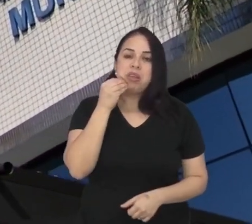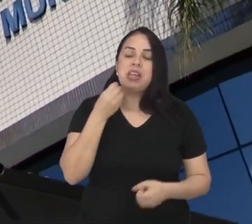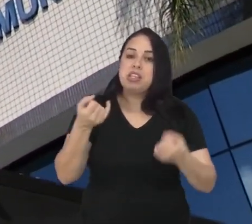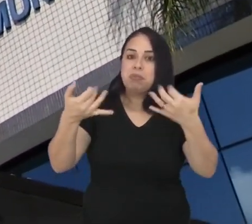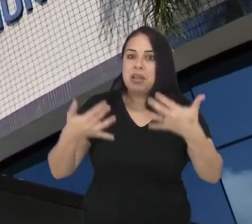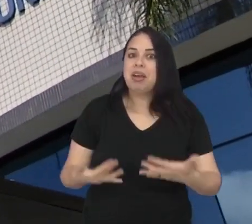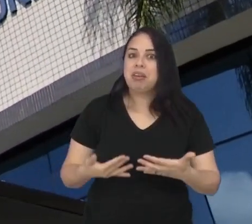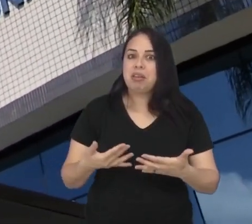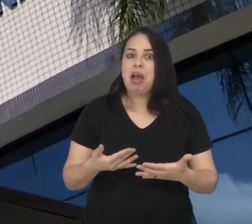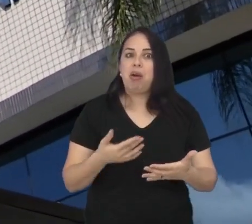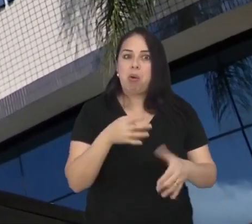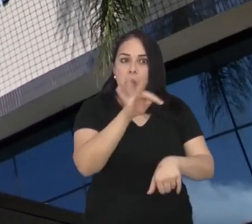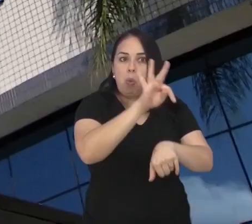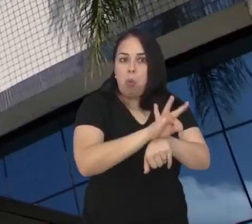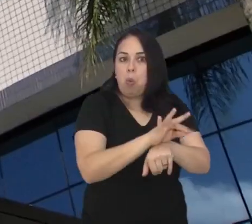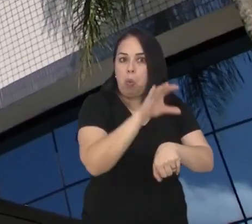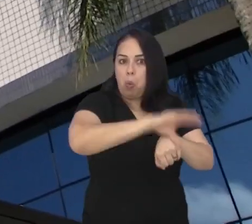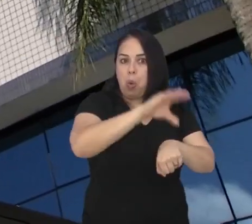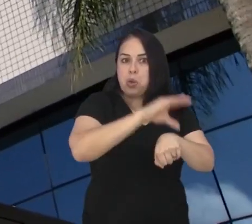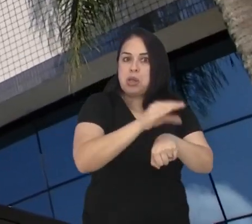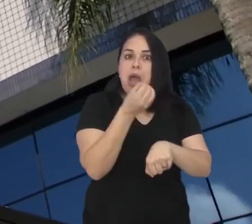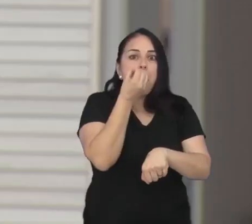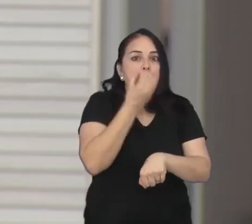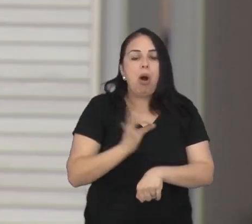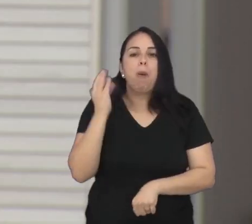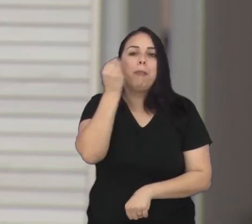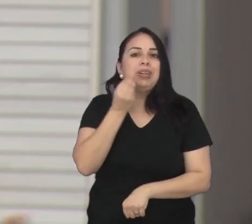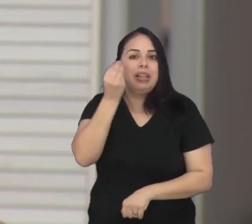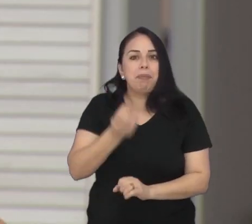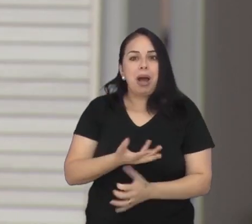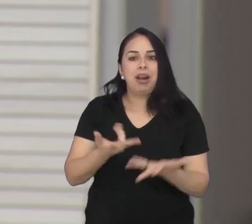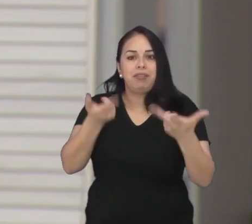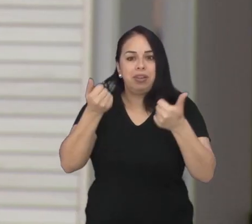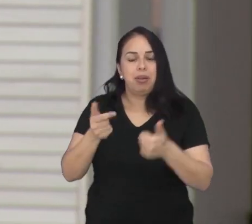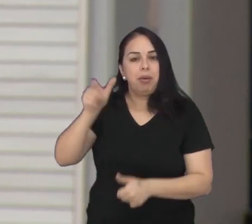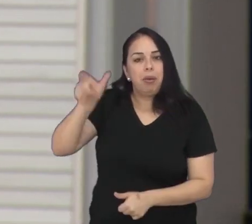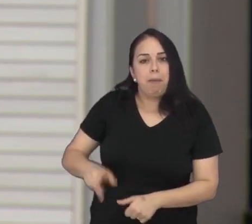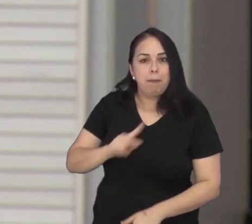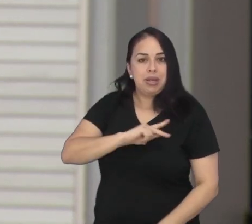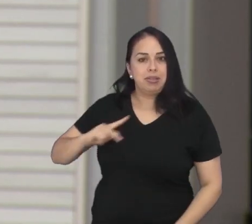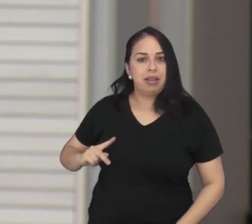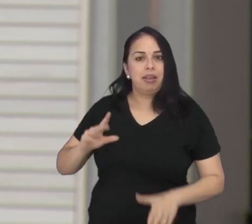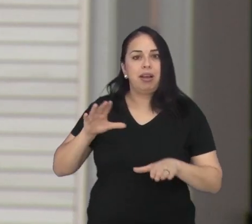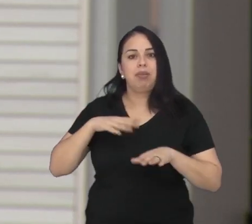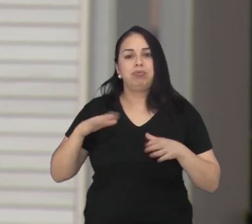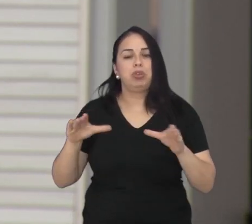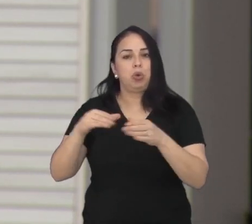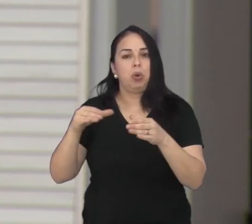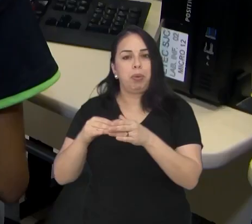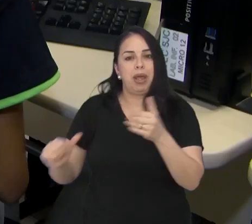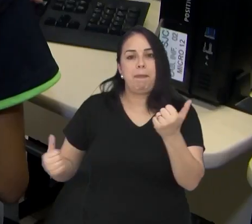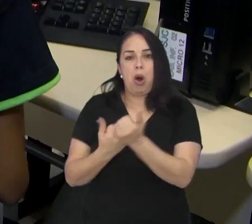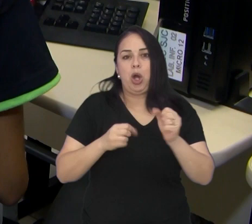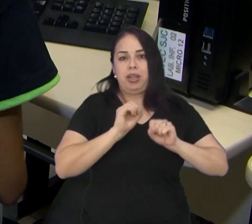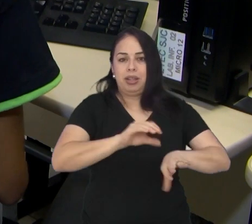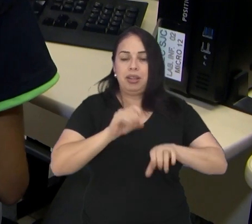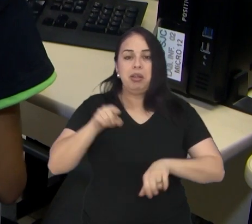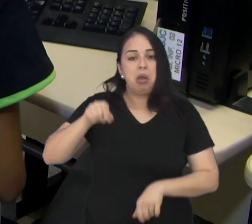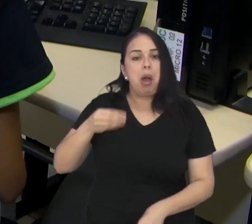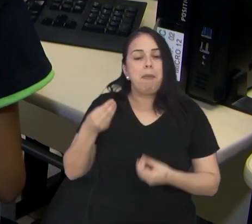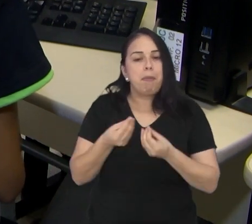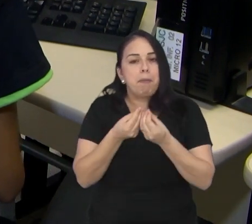uma das portas de entrada para o mercado de trabalho. Presidente da Comissão de Educação, o vereador Fabião Zagueiro acredita